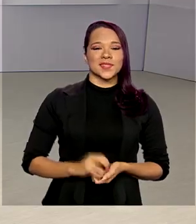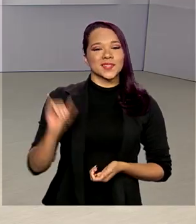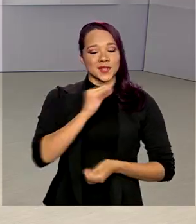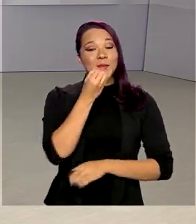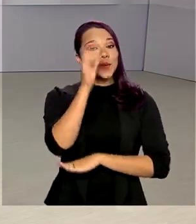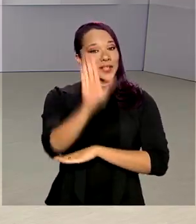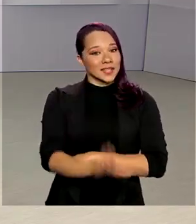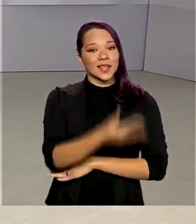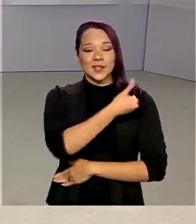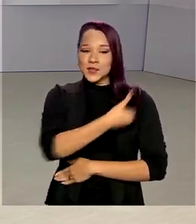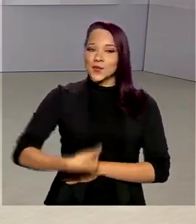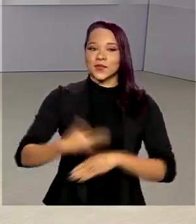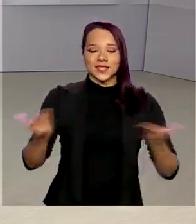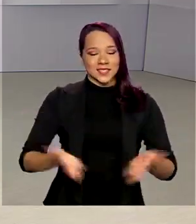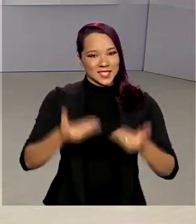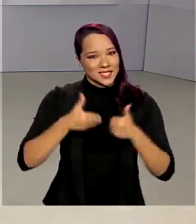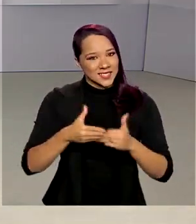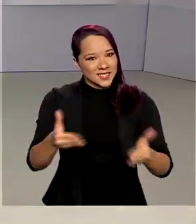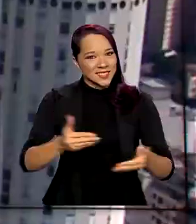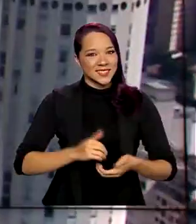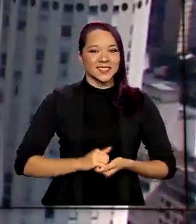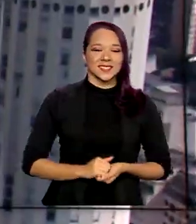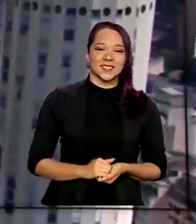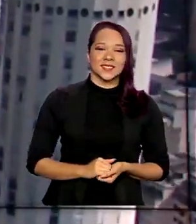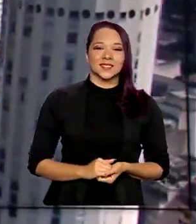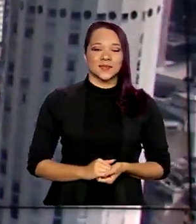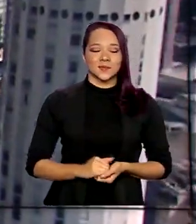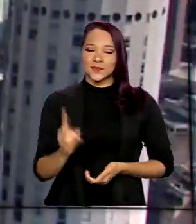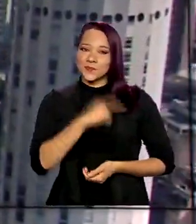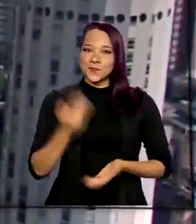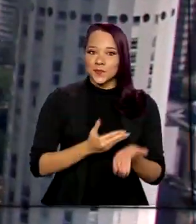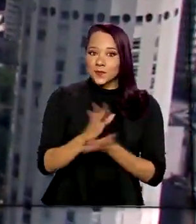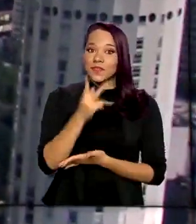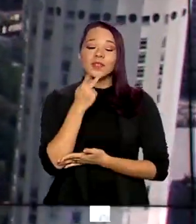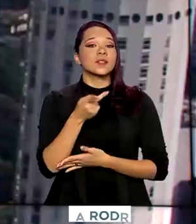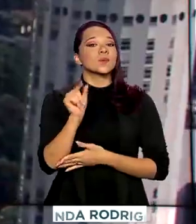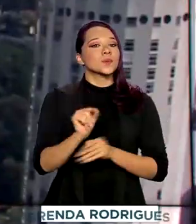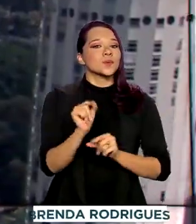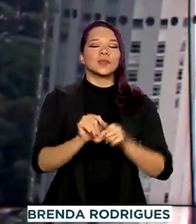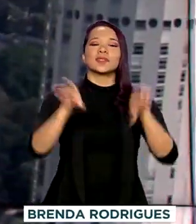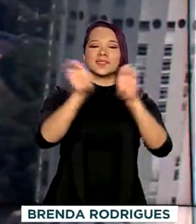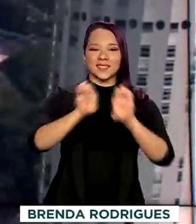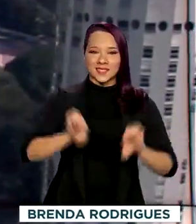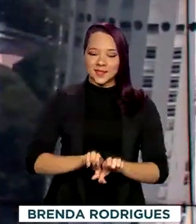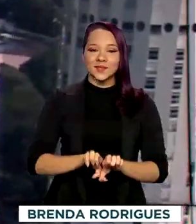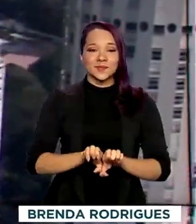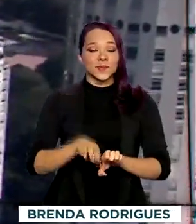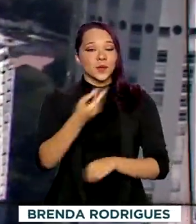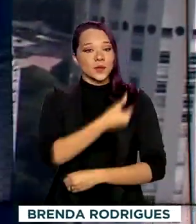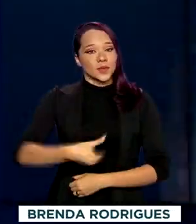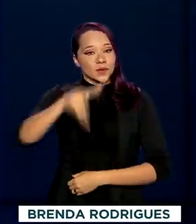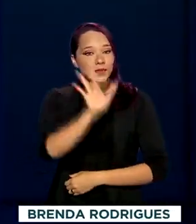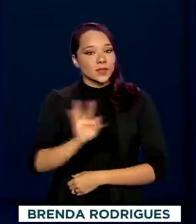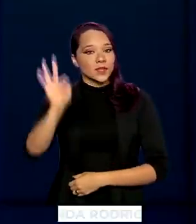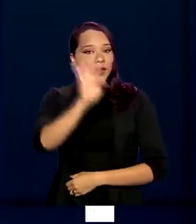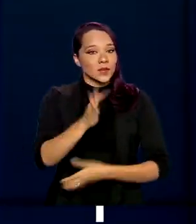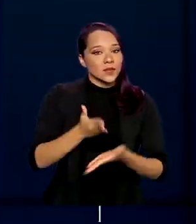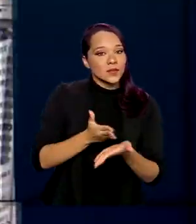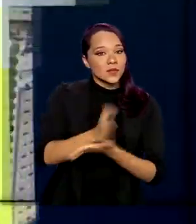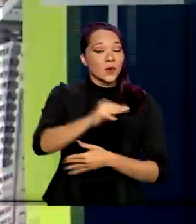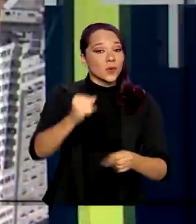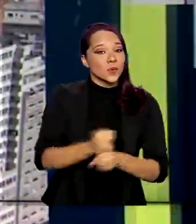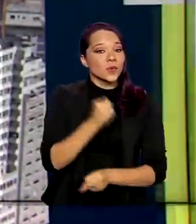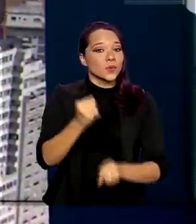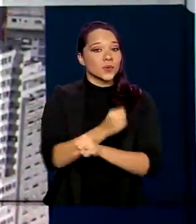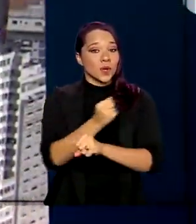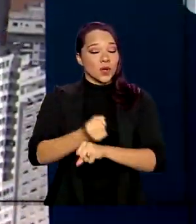Olá, boa tarde. O governo agora já está no ar. A gente começa falando de infraestrutura. O governo federal autorizou o início